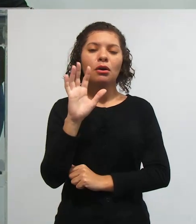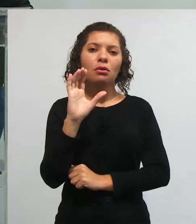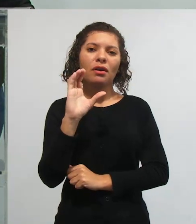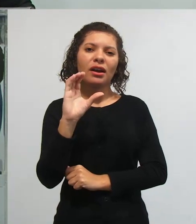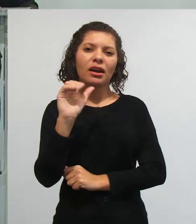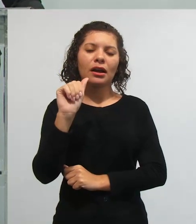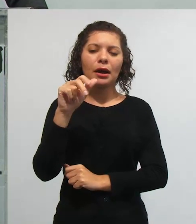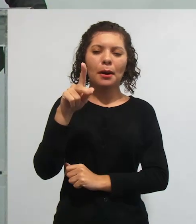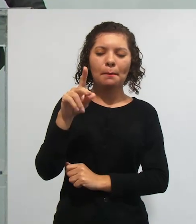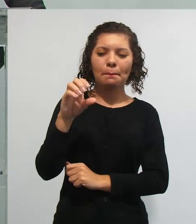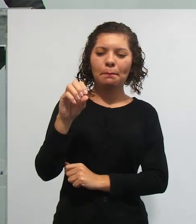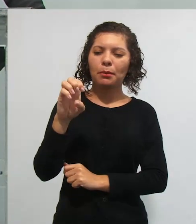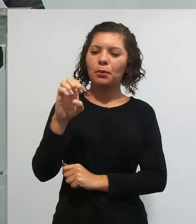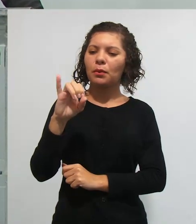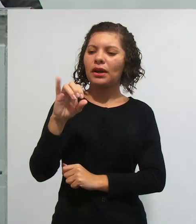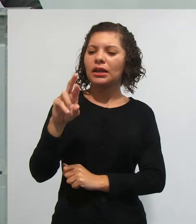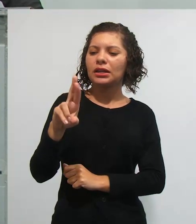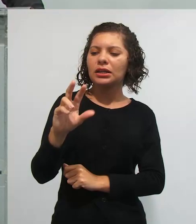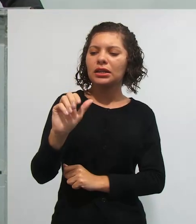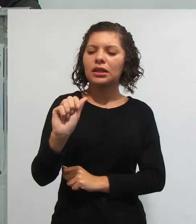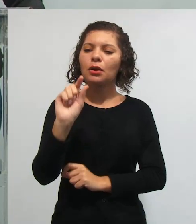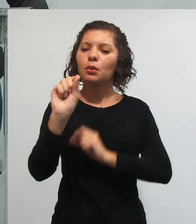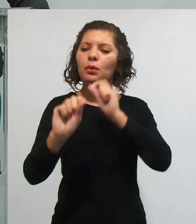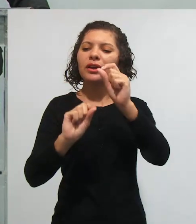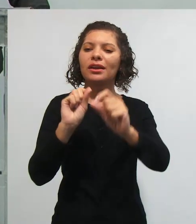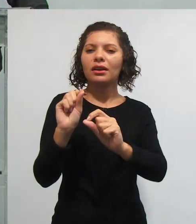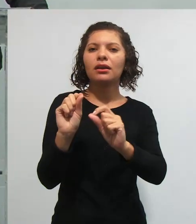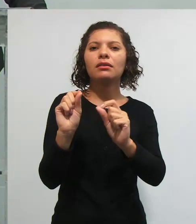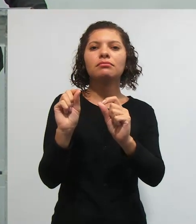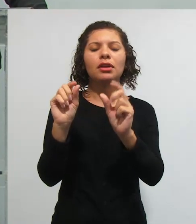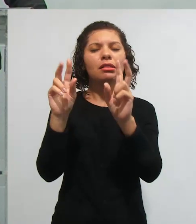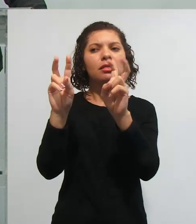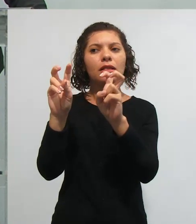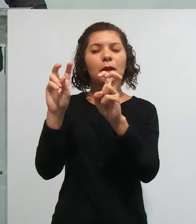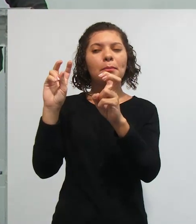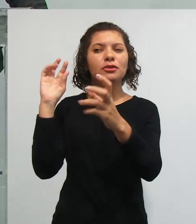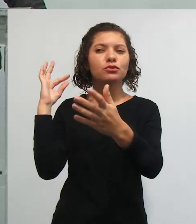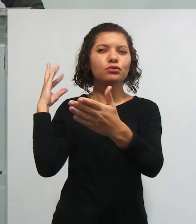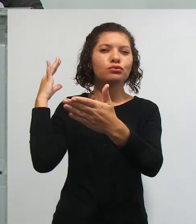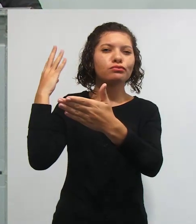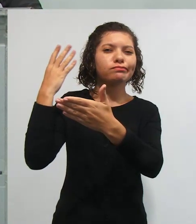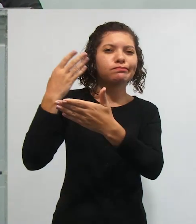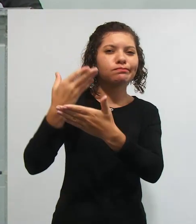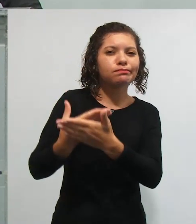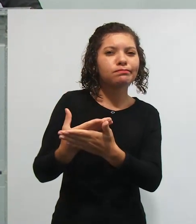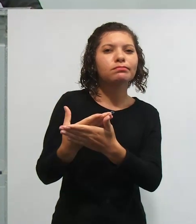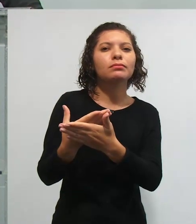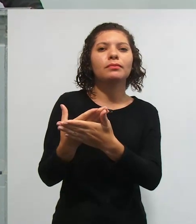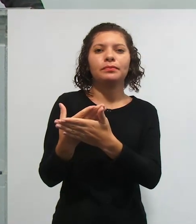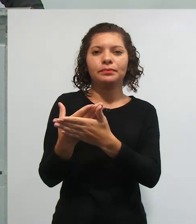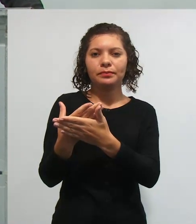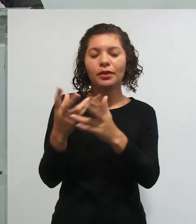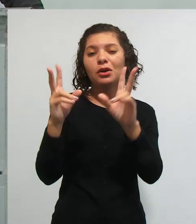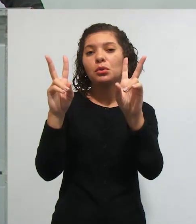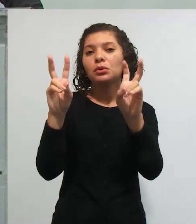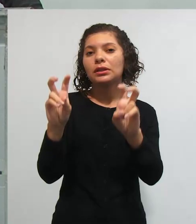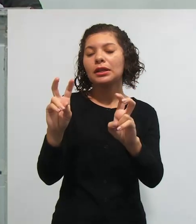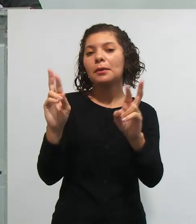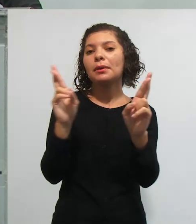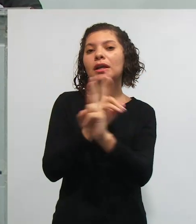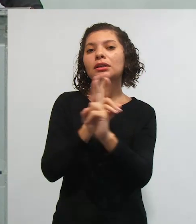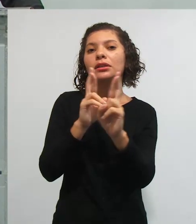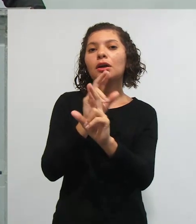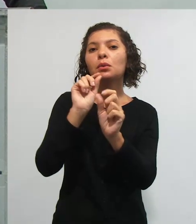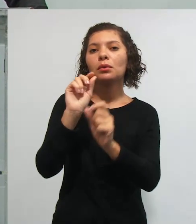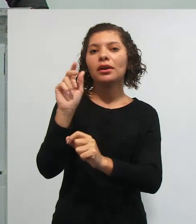capoeira eu tô falando de construções históricas tô falando de África estou falando